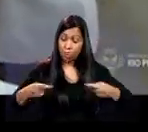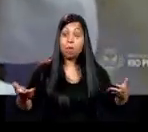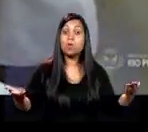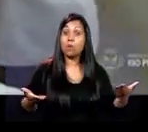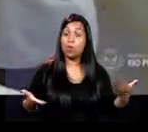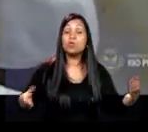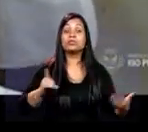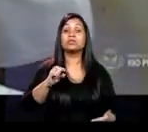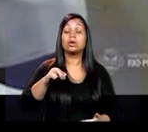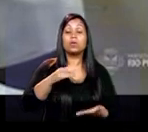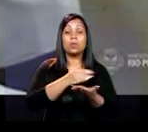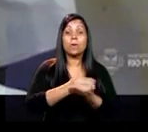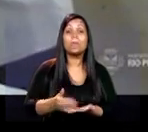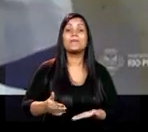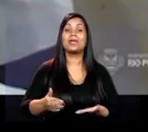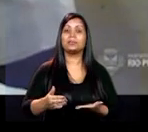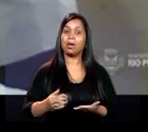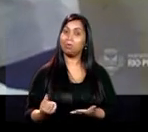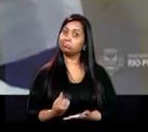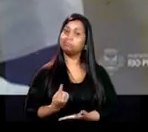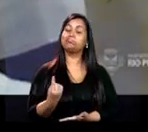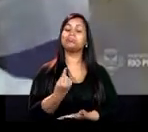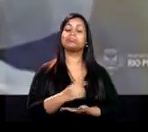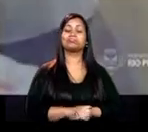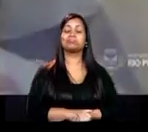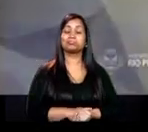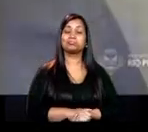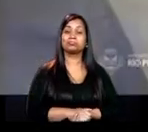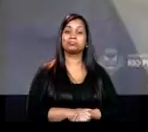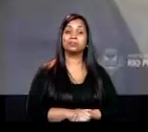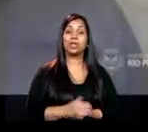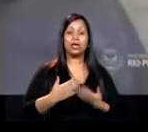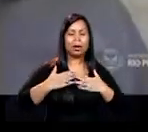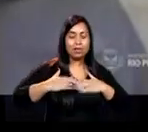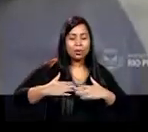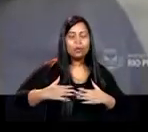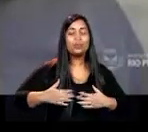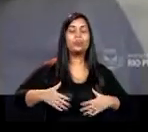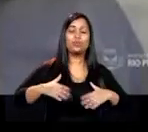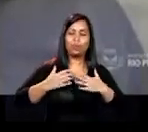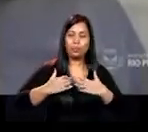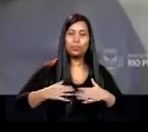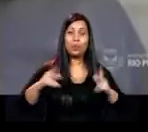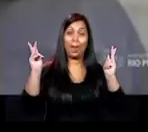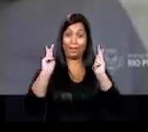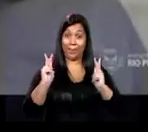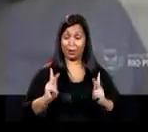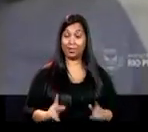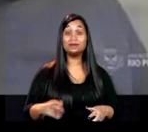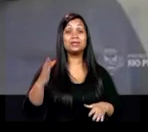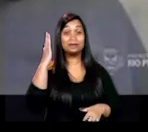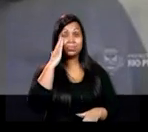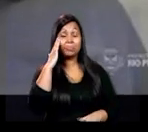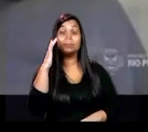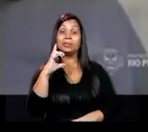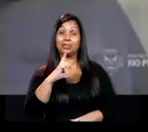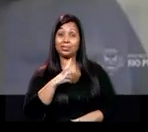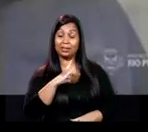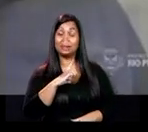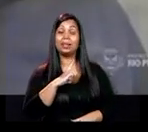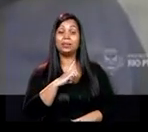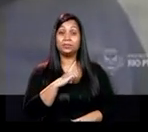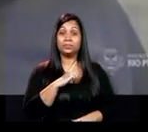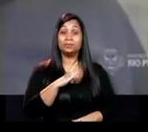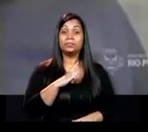próprio, hoje o Danilo começa a ganhar autonomia. Alivia a gente, entendeu? Saber que tem